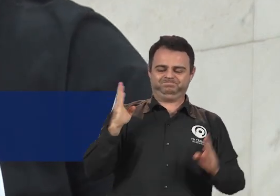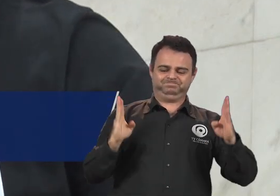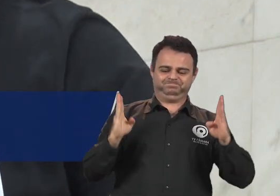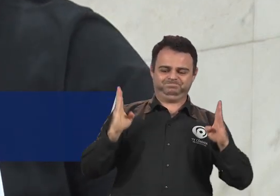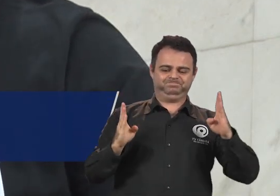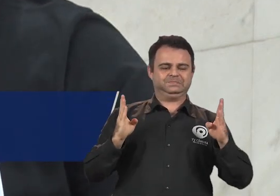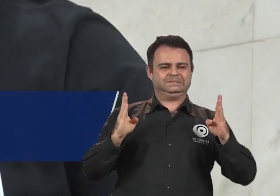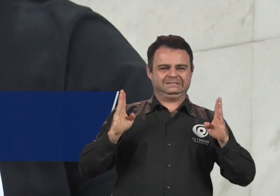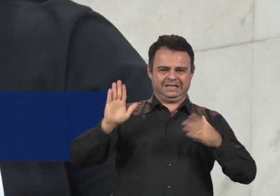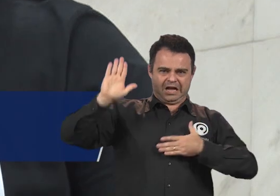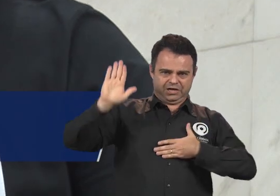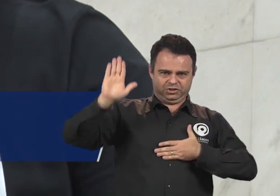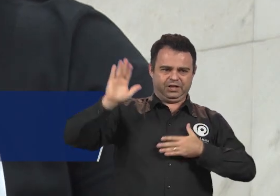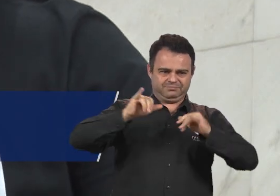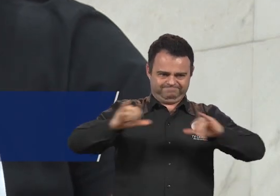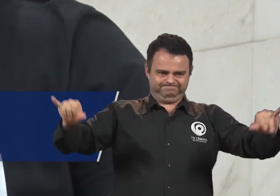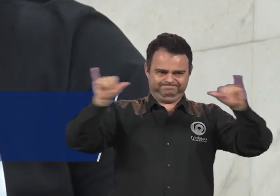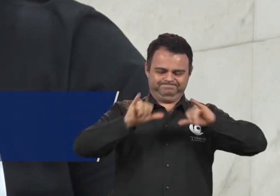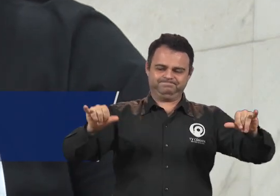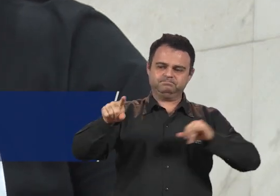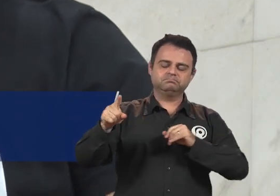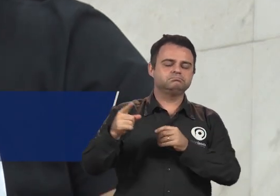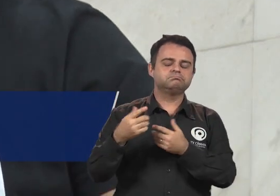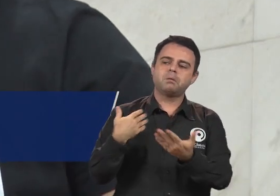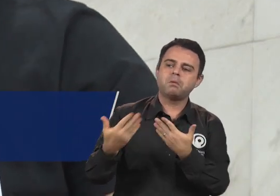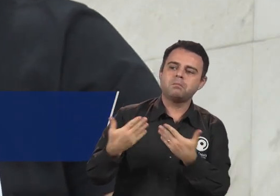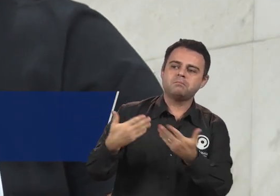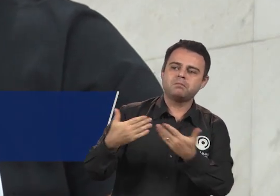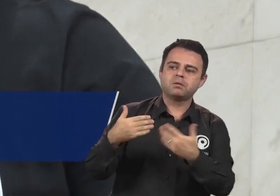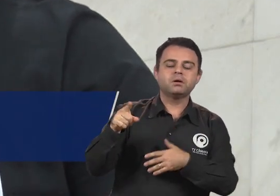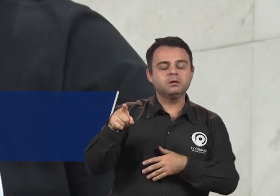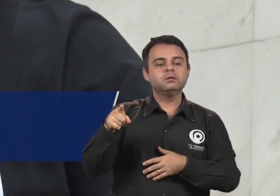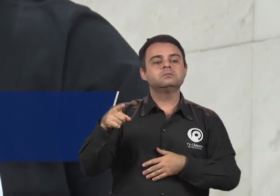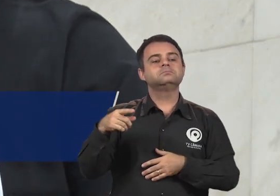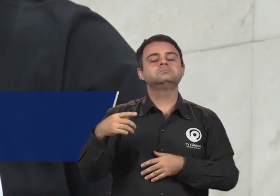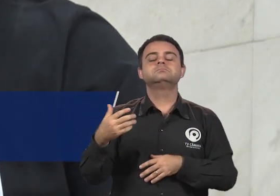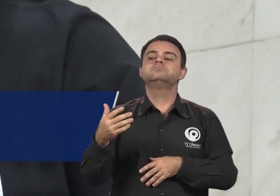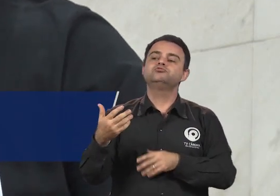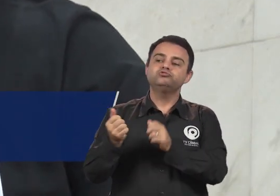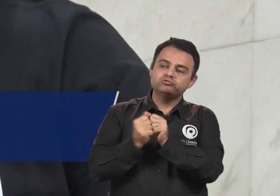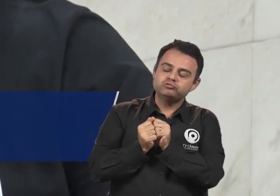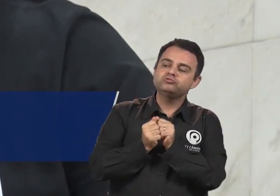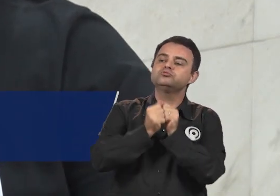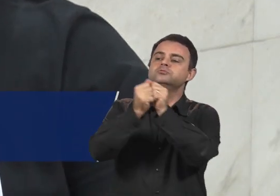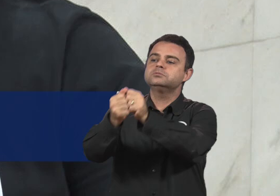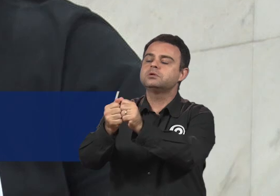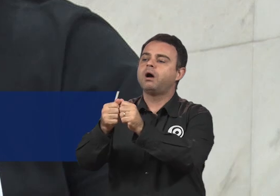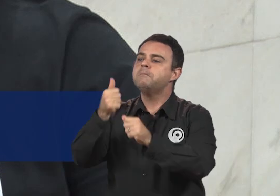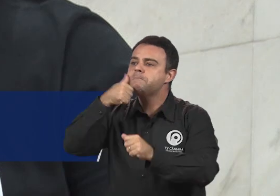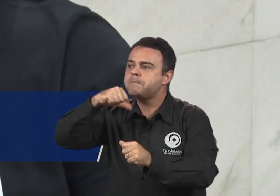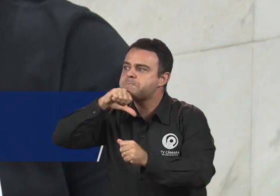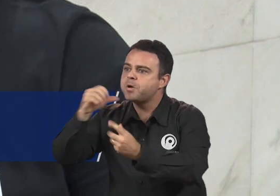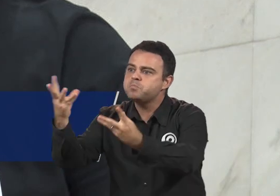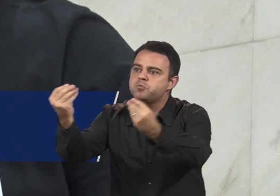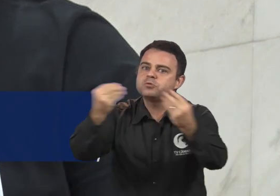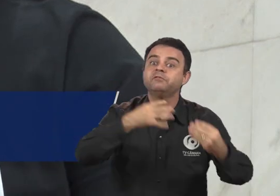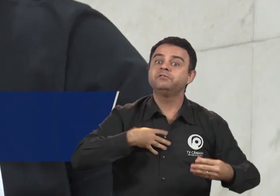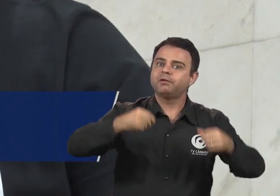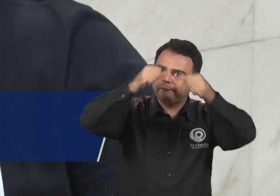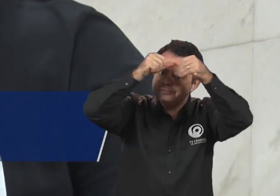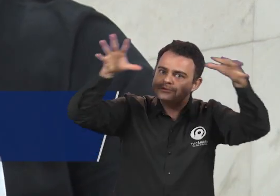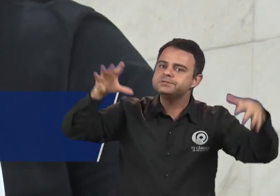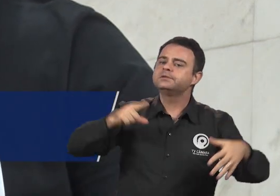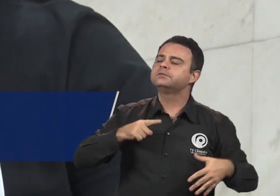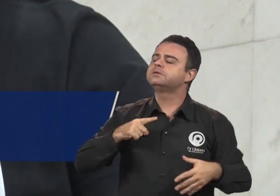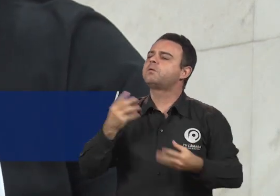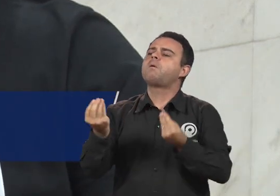esteve muito próximo a mim. E aí essa mãe me levou a outras mães para que a gente conseguisse encontrar algo que realmente ajudasse. E